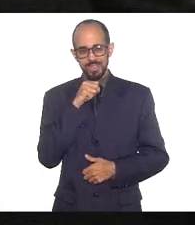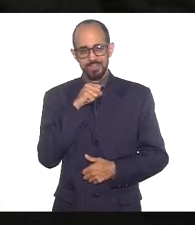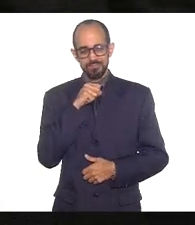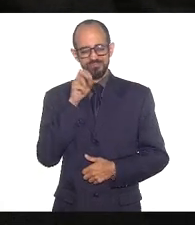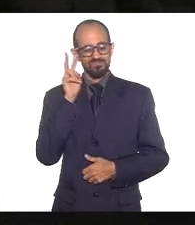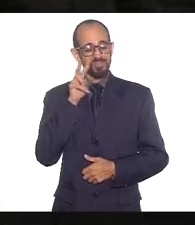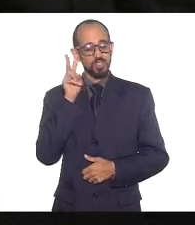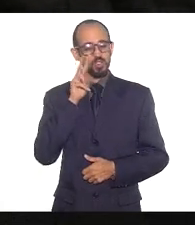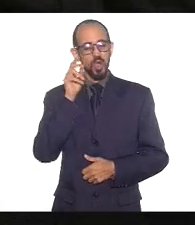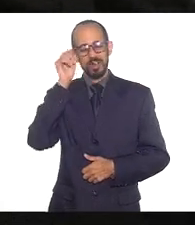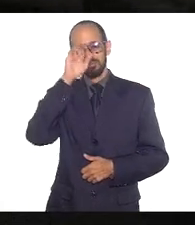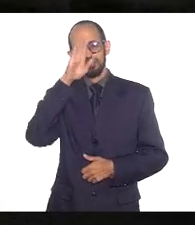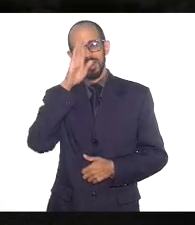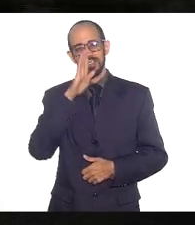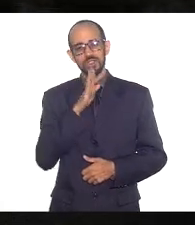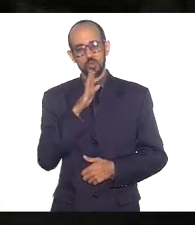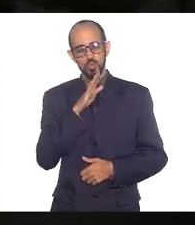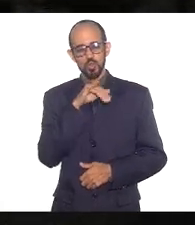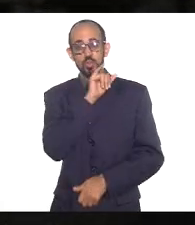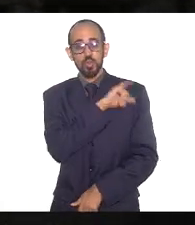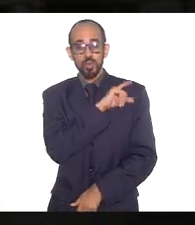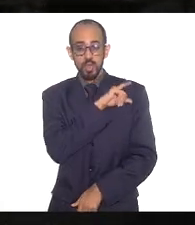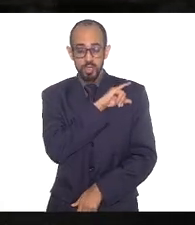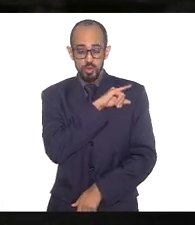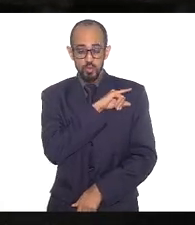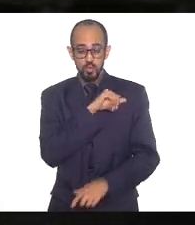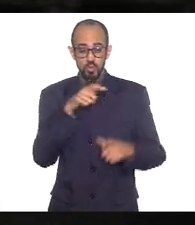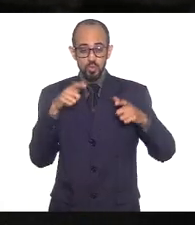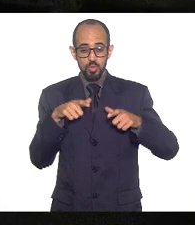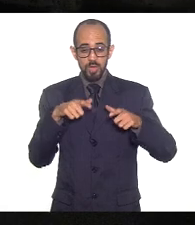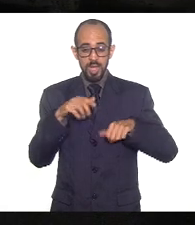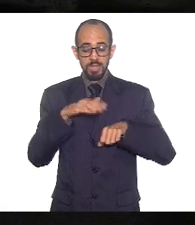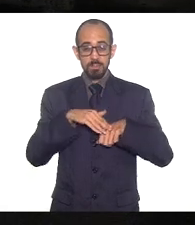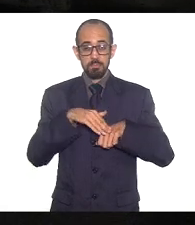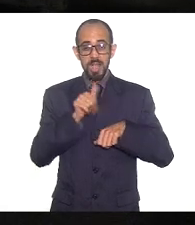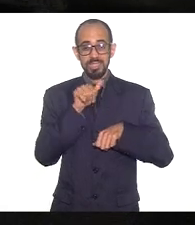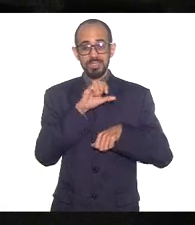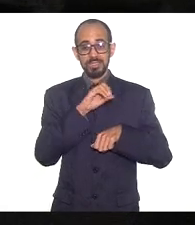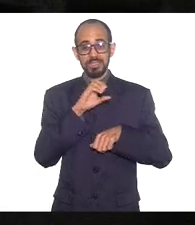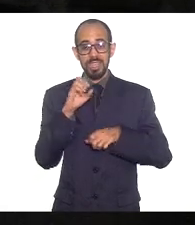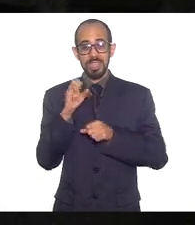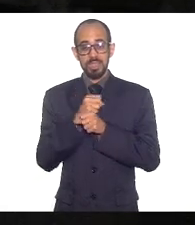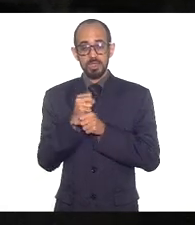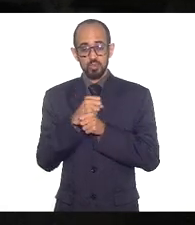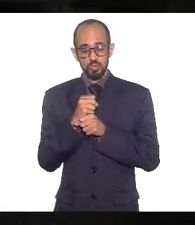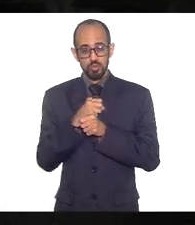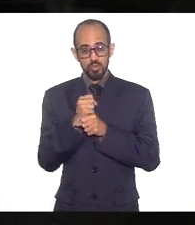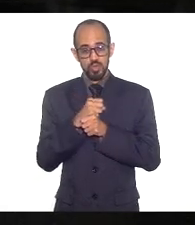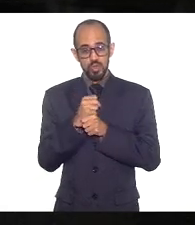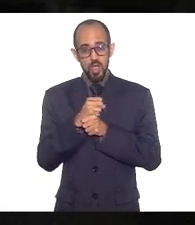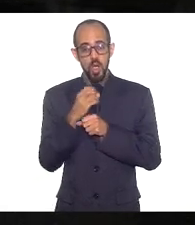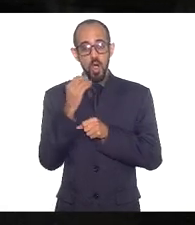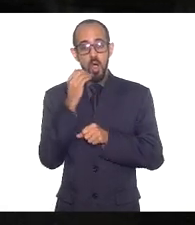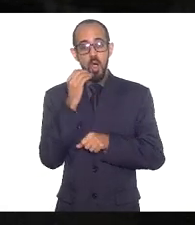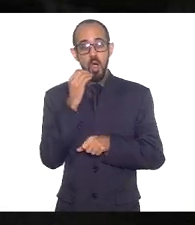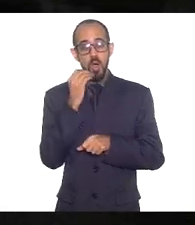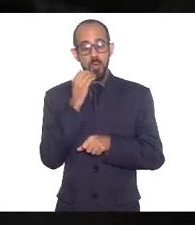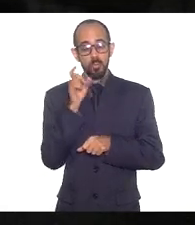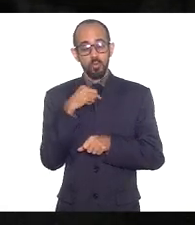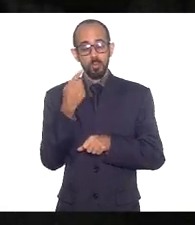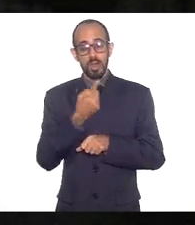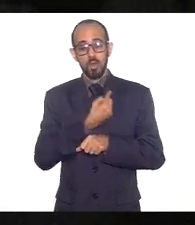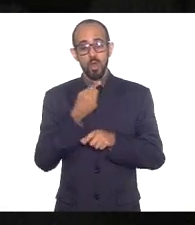inteiro um espaço que tem mais de 100 anos é óbvio que presente